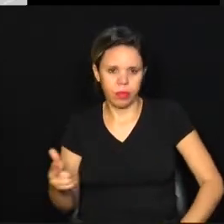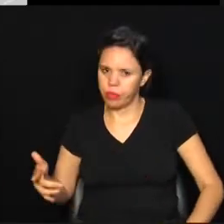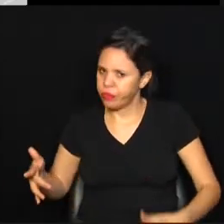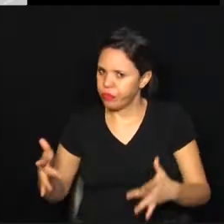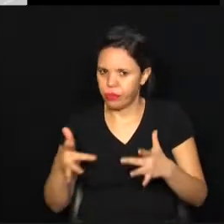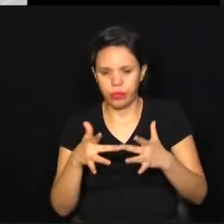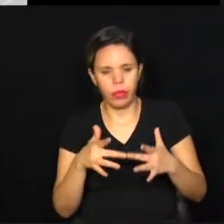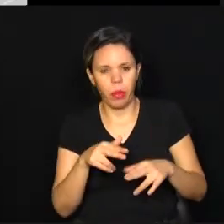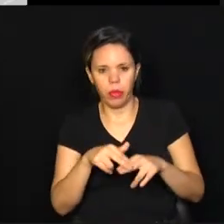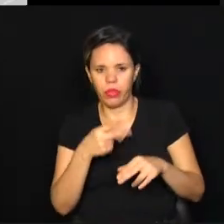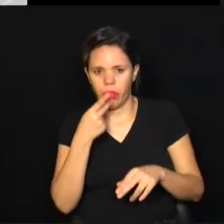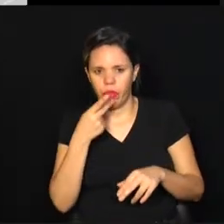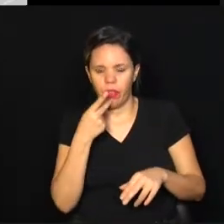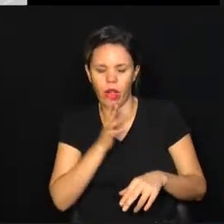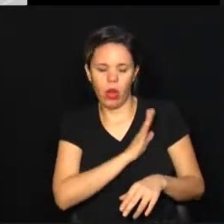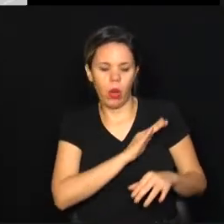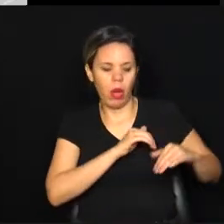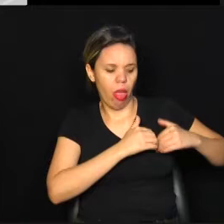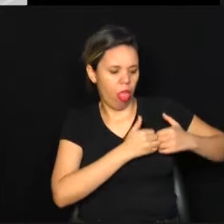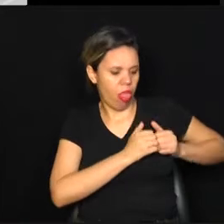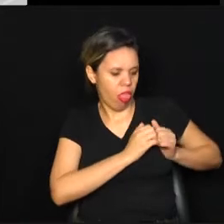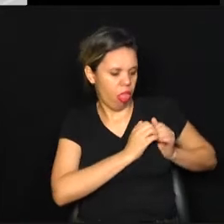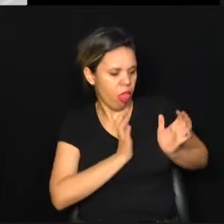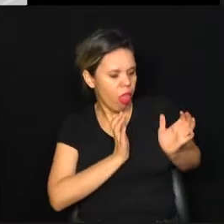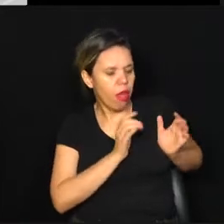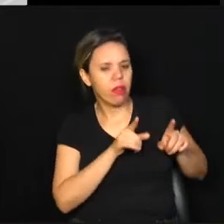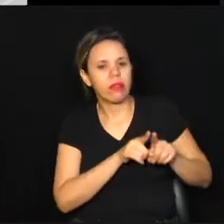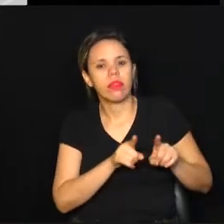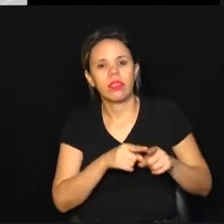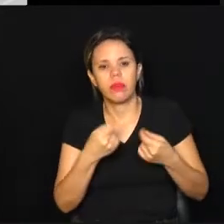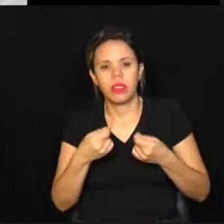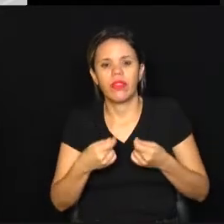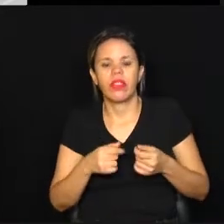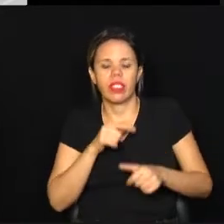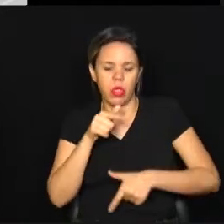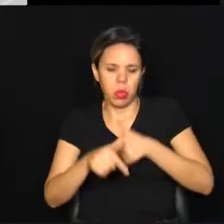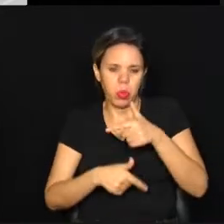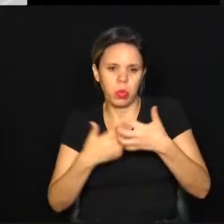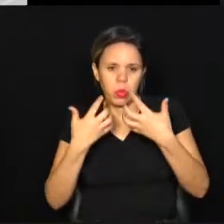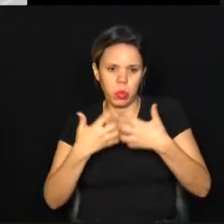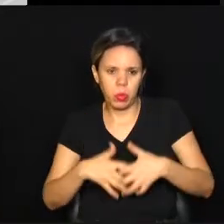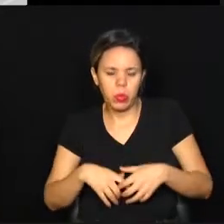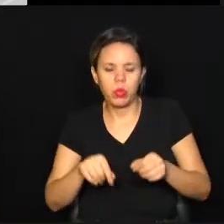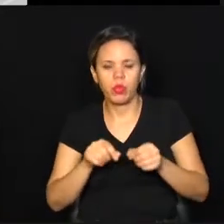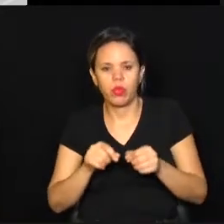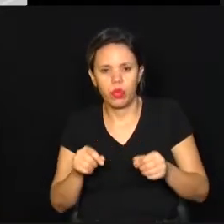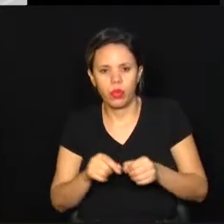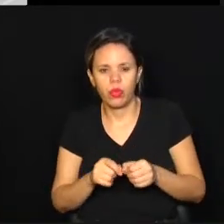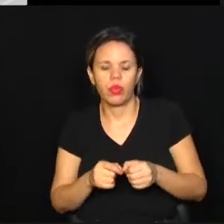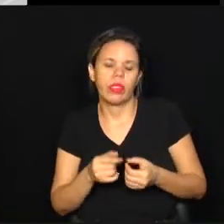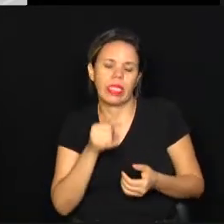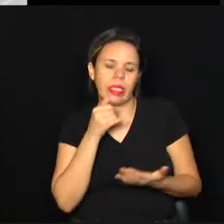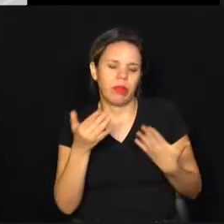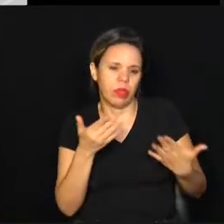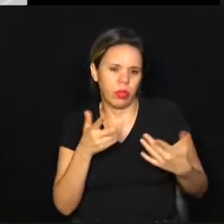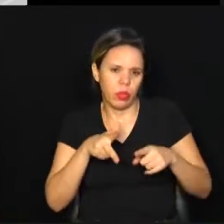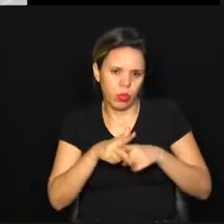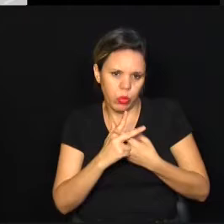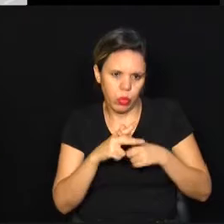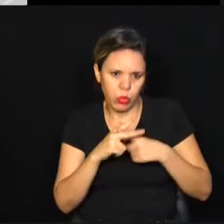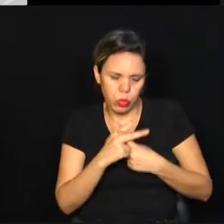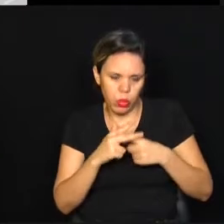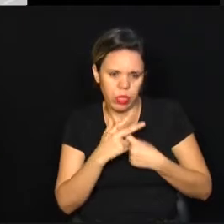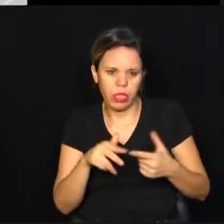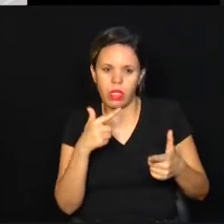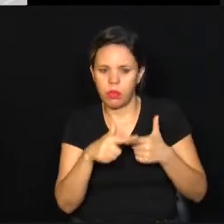Por isso que eu falo que é um coração infartado. A gente precisa fazer uma operação, fazer um cateterismo nesse coração